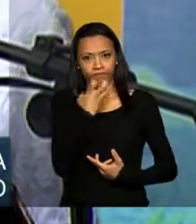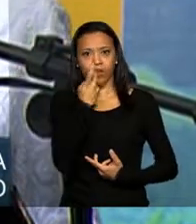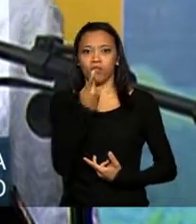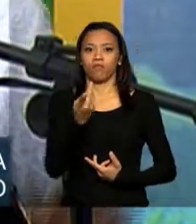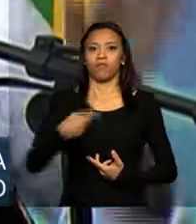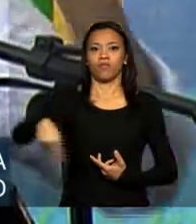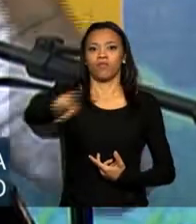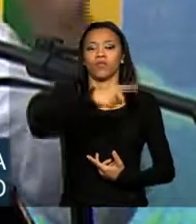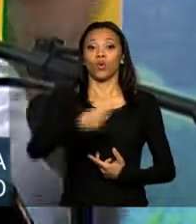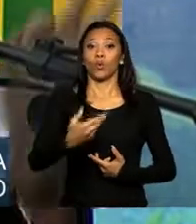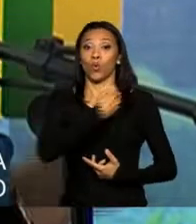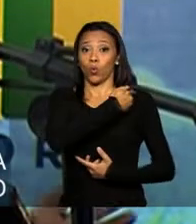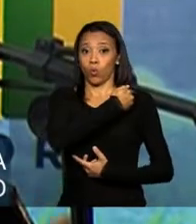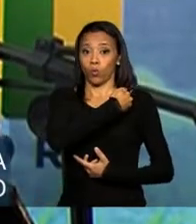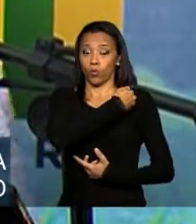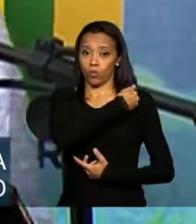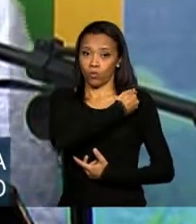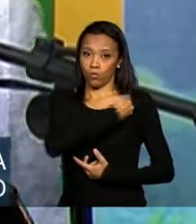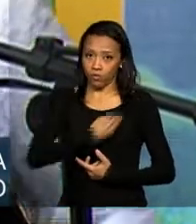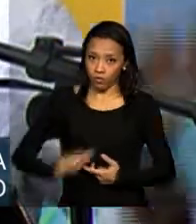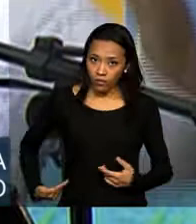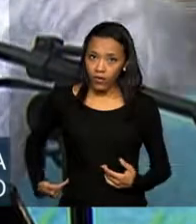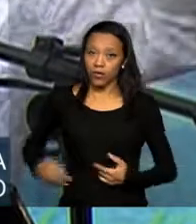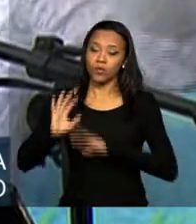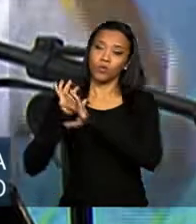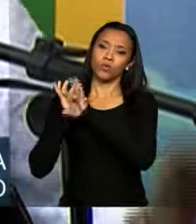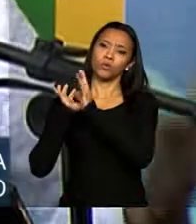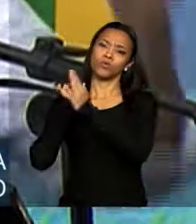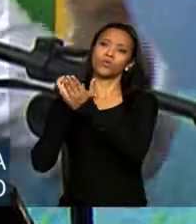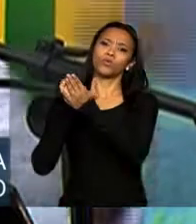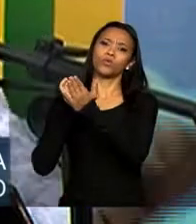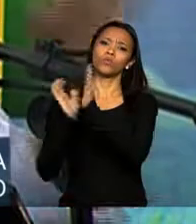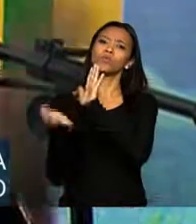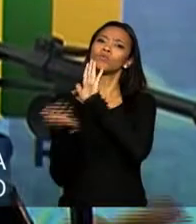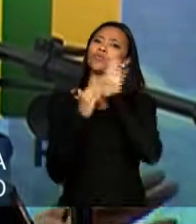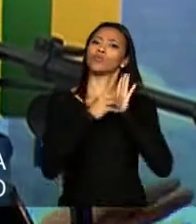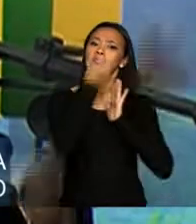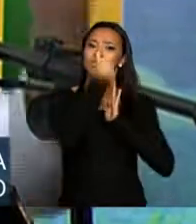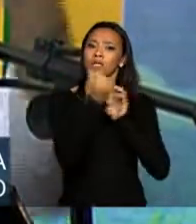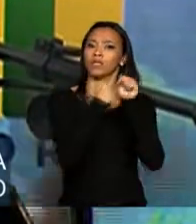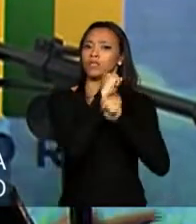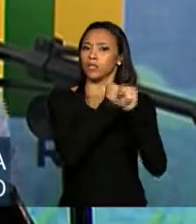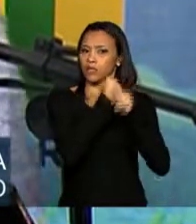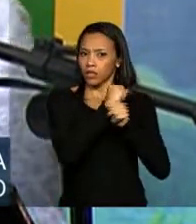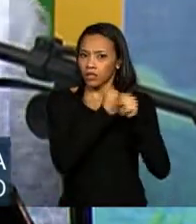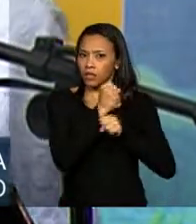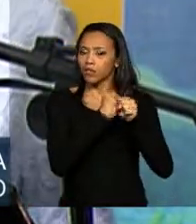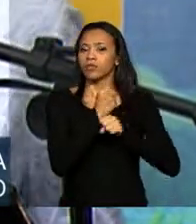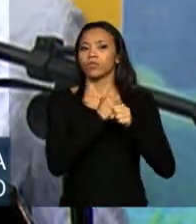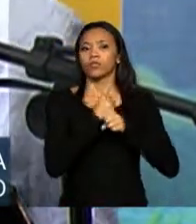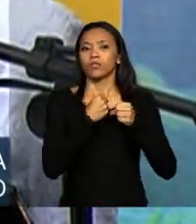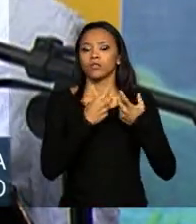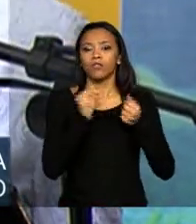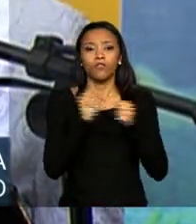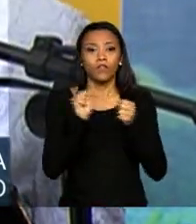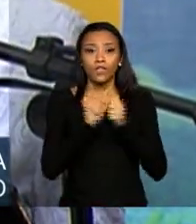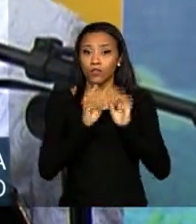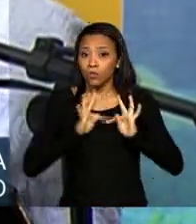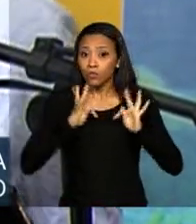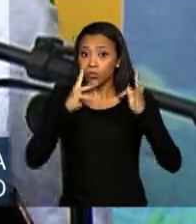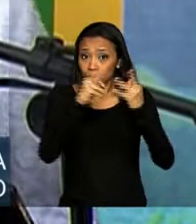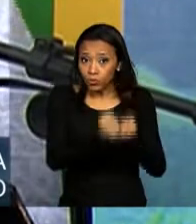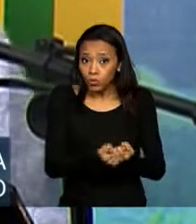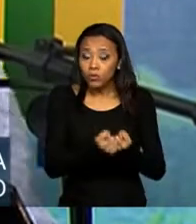governo nos últimos seis anos Tomou todas as medidas possíveis para